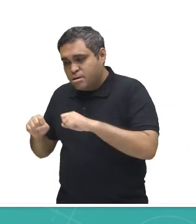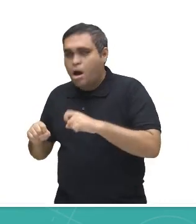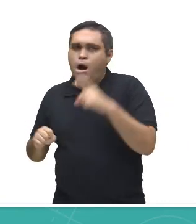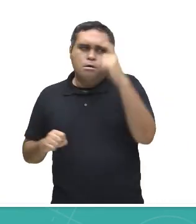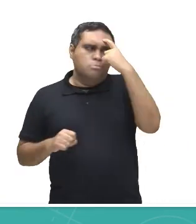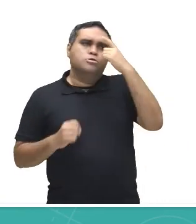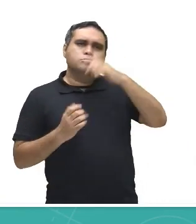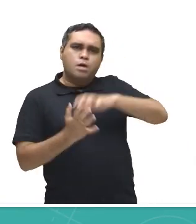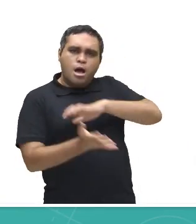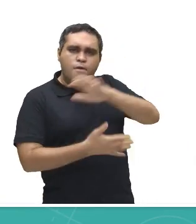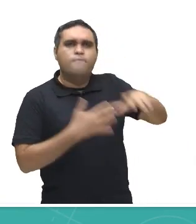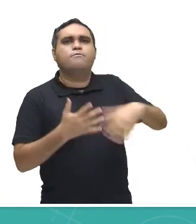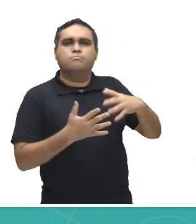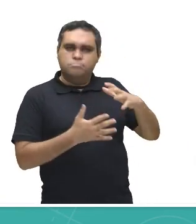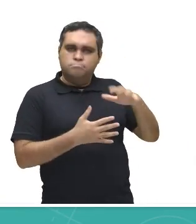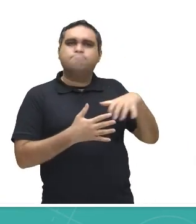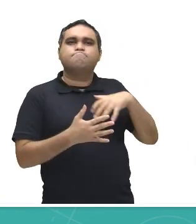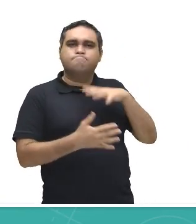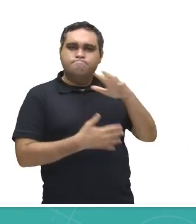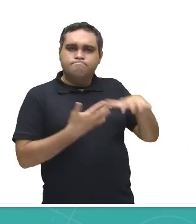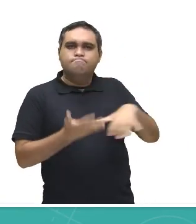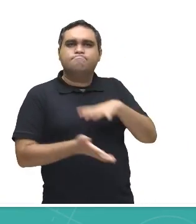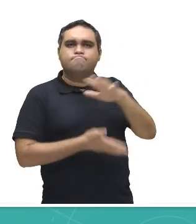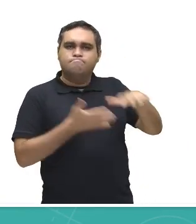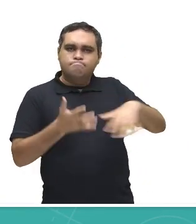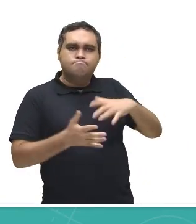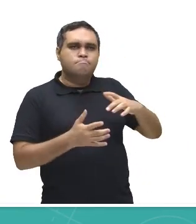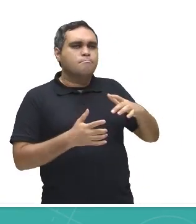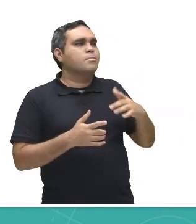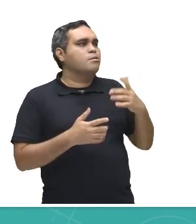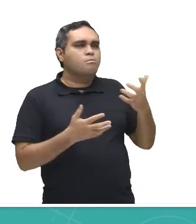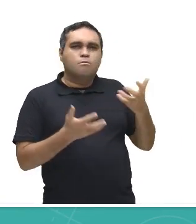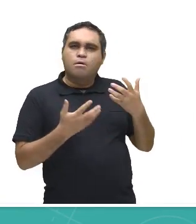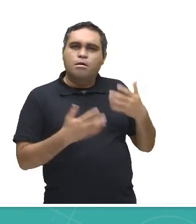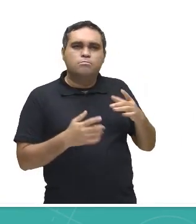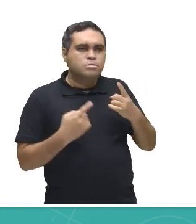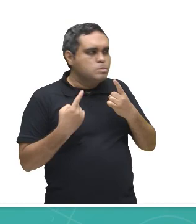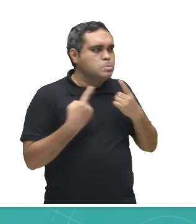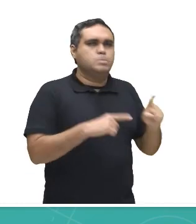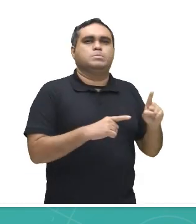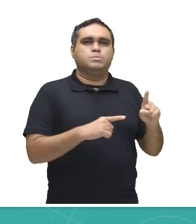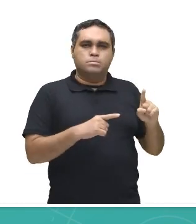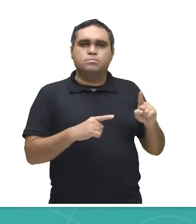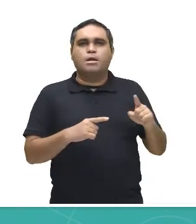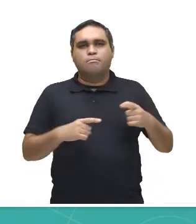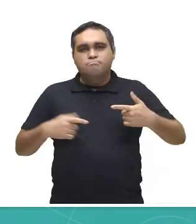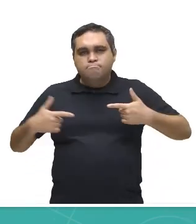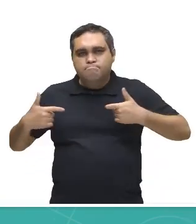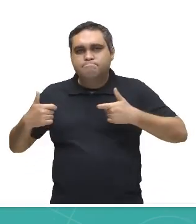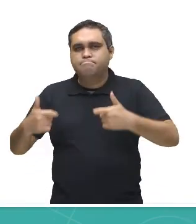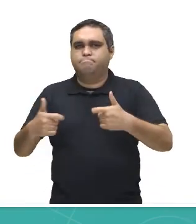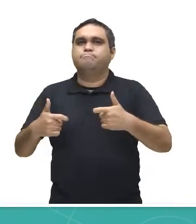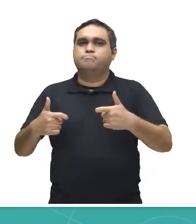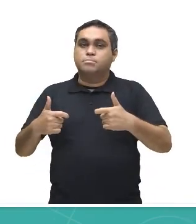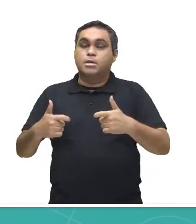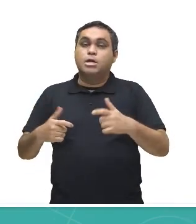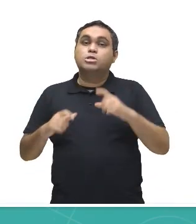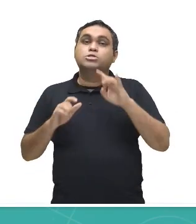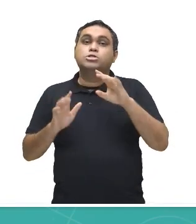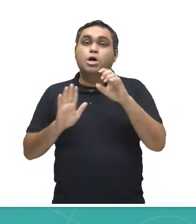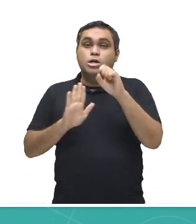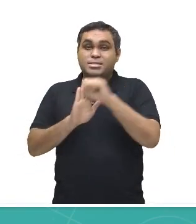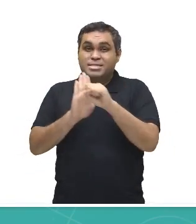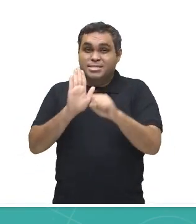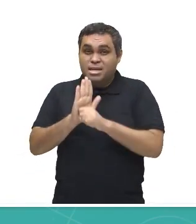na região da Índia, dominação essa, gente, que só acaba, né, no século 20 e, é